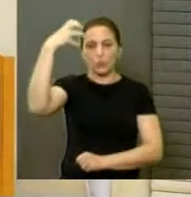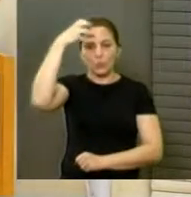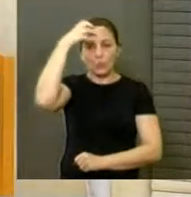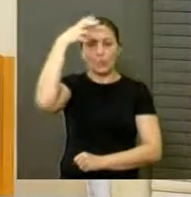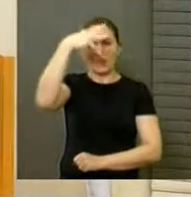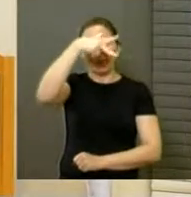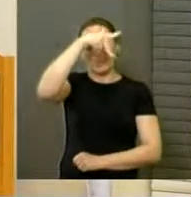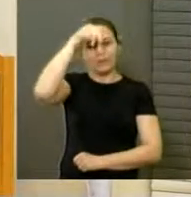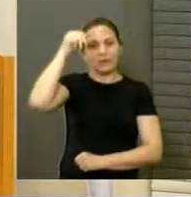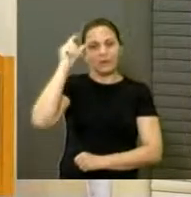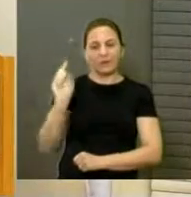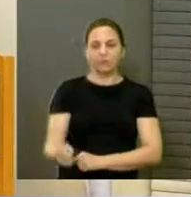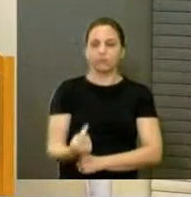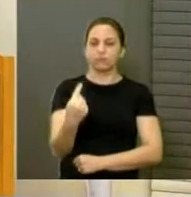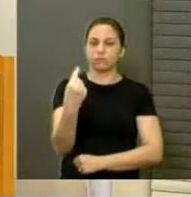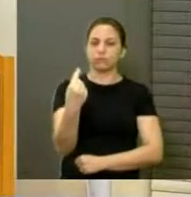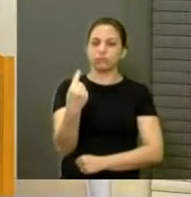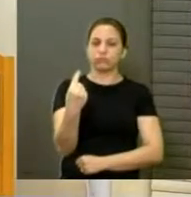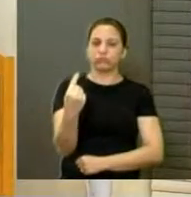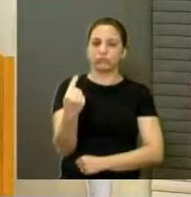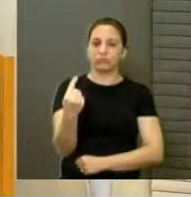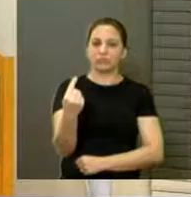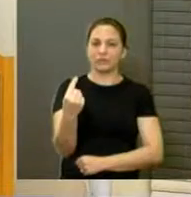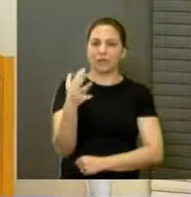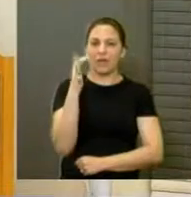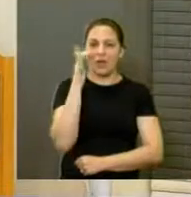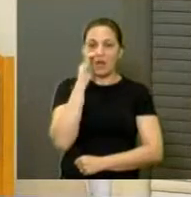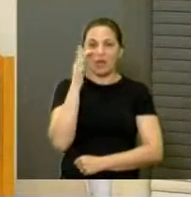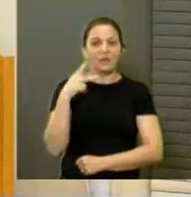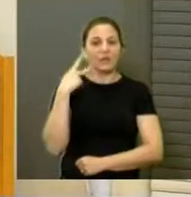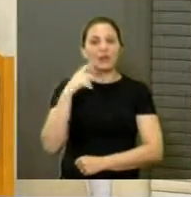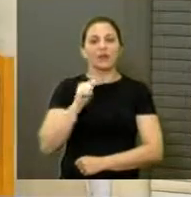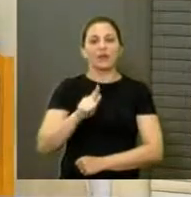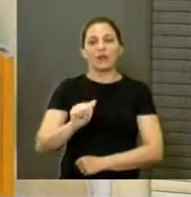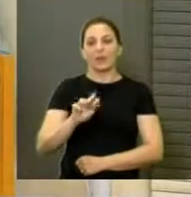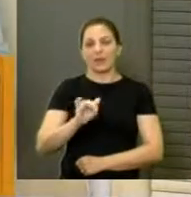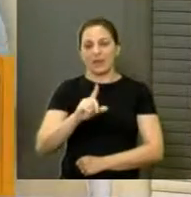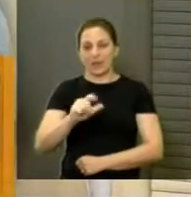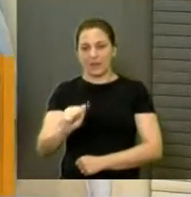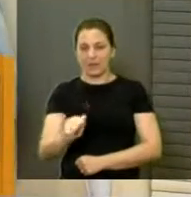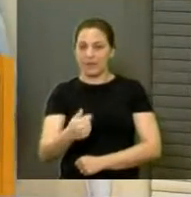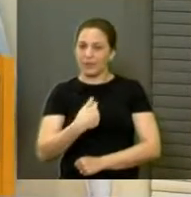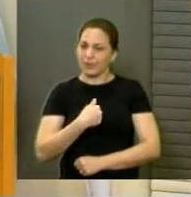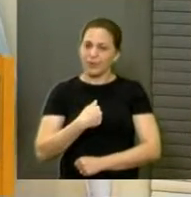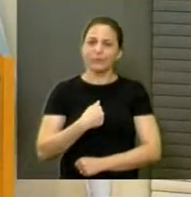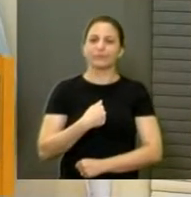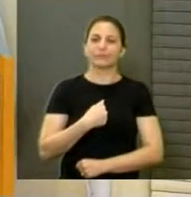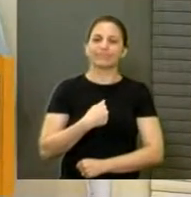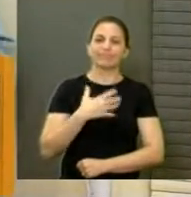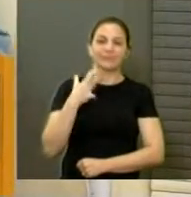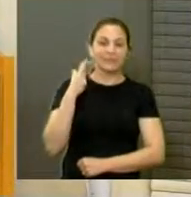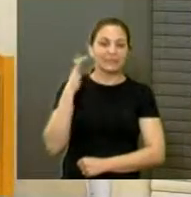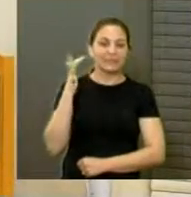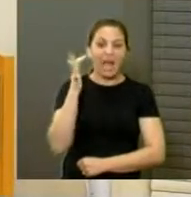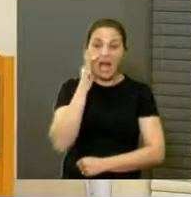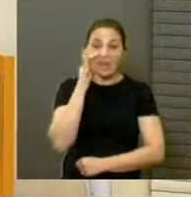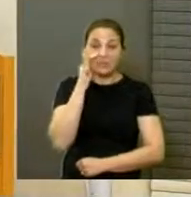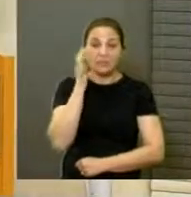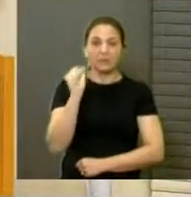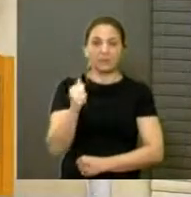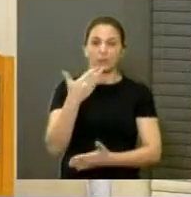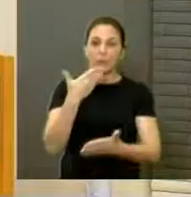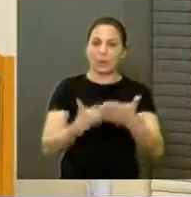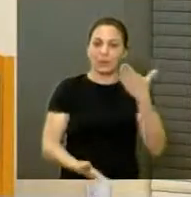Agora, mais indignação é da vereadora Gabriela, que eu fiquei surpreso. Que ela falou que perdeu